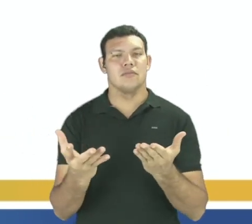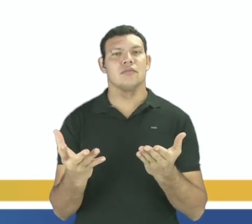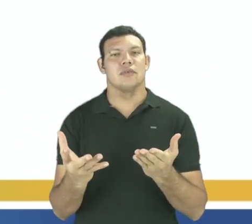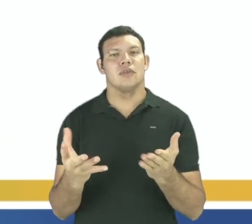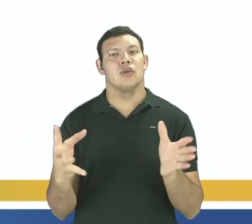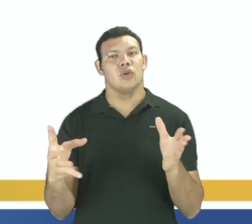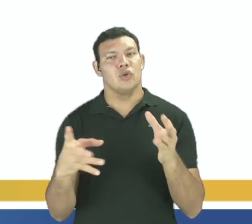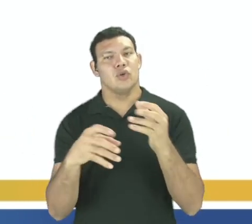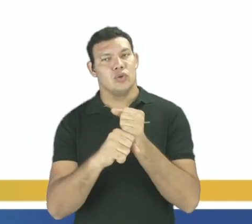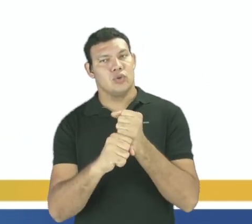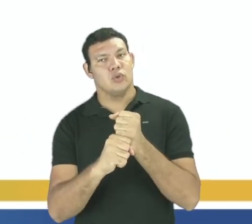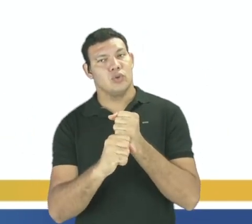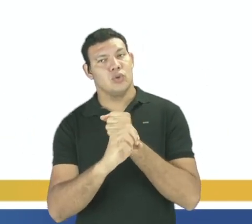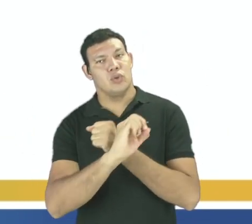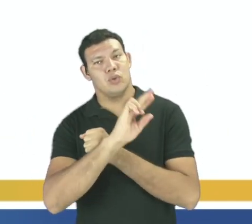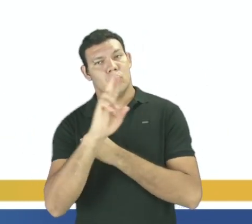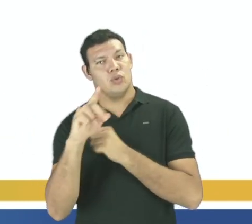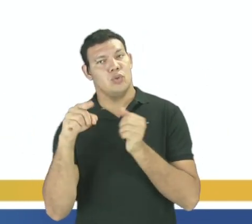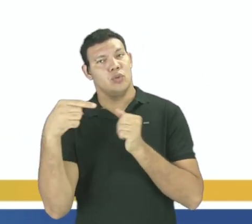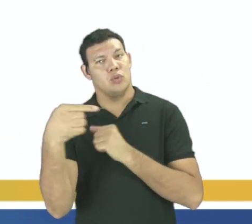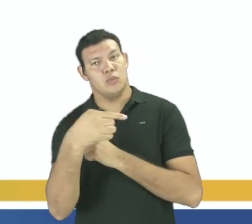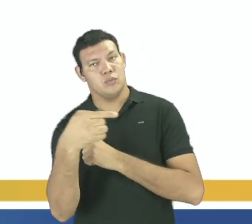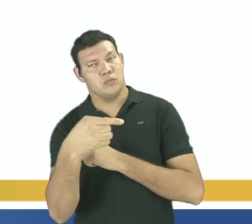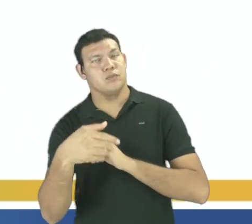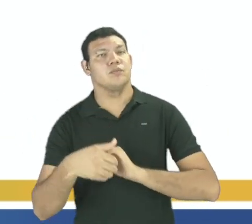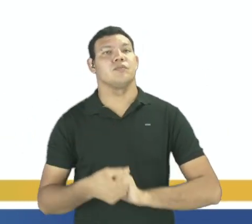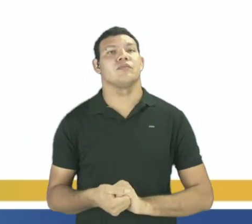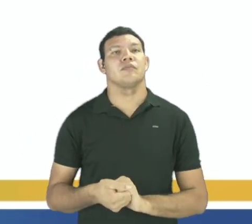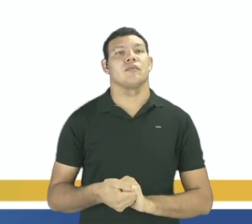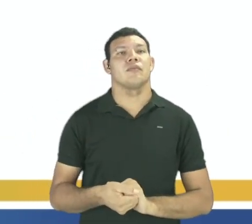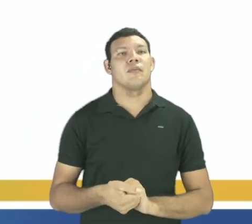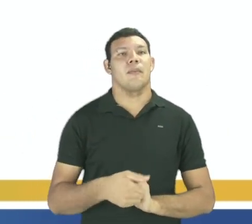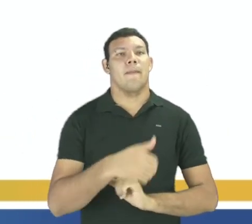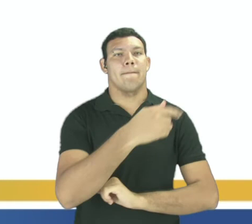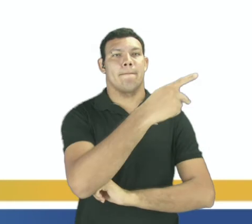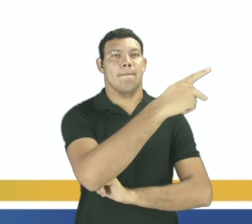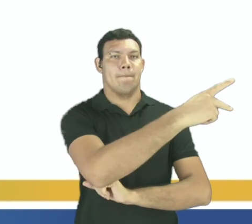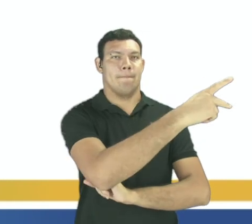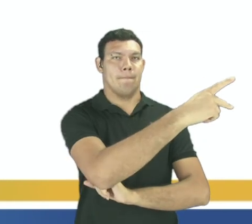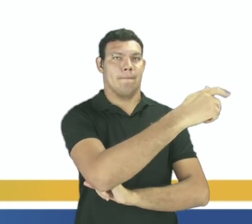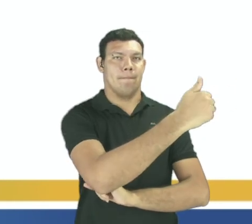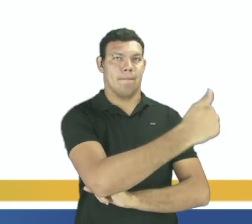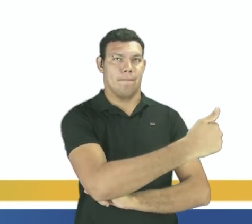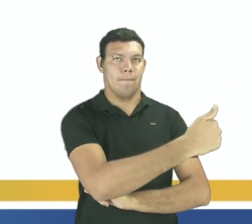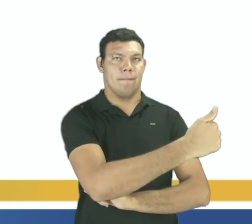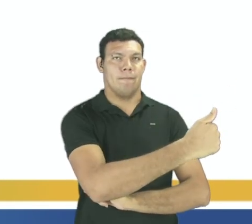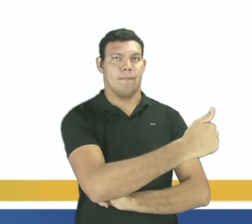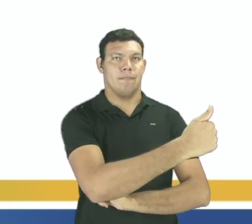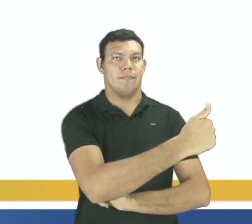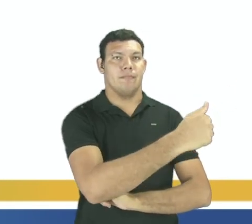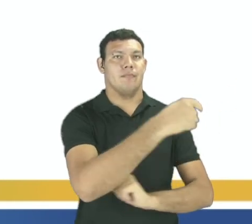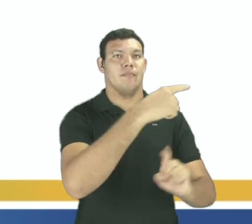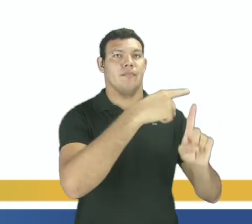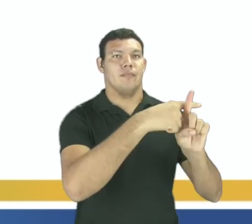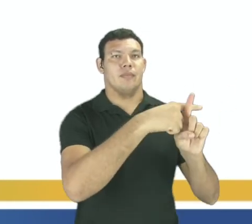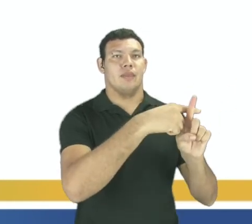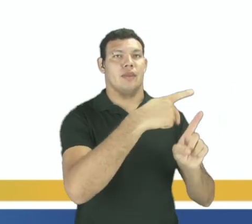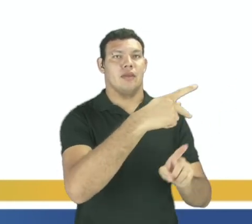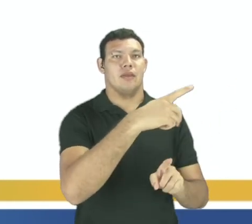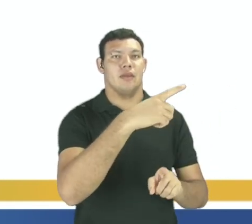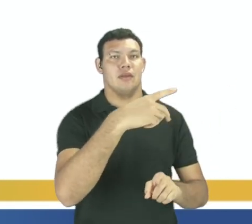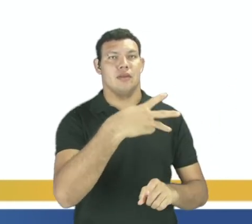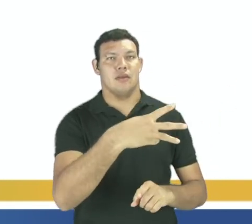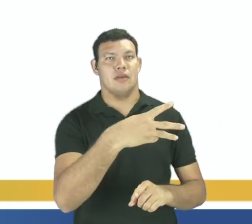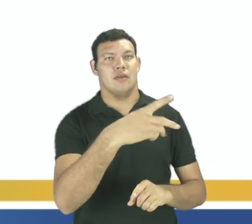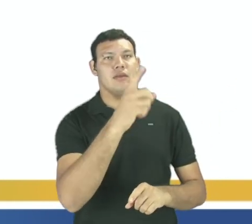operacionalizar os termos semelhantes, tá? Então, o 3x, o x ao cubo